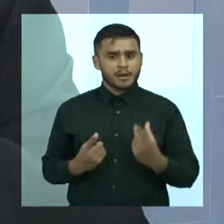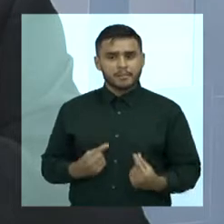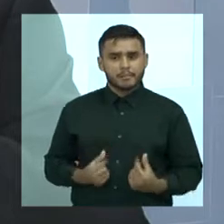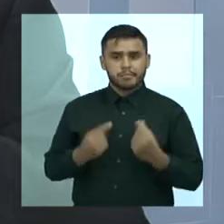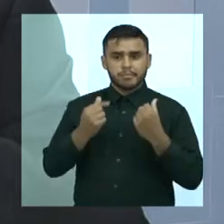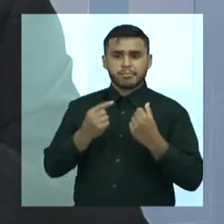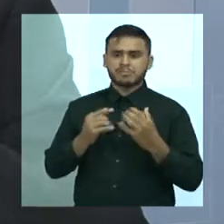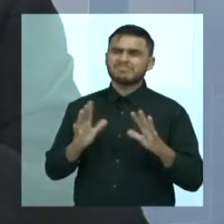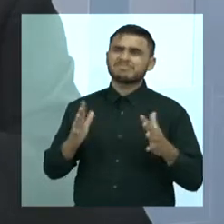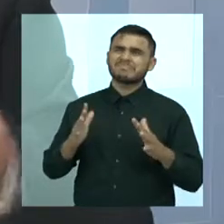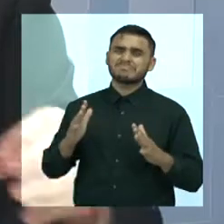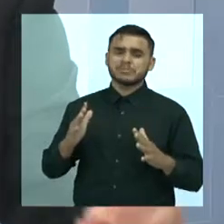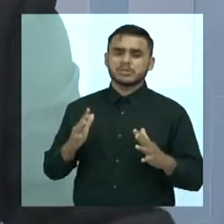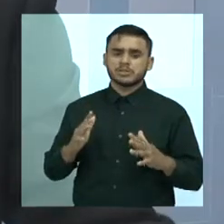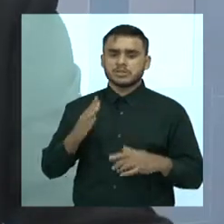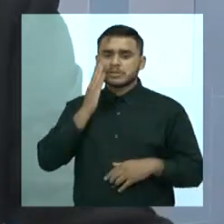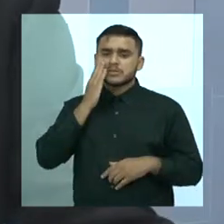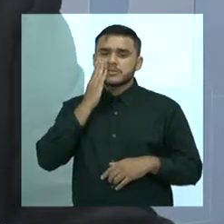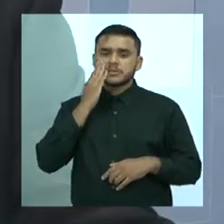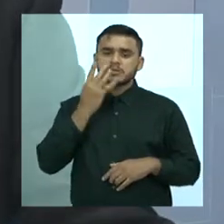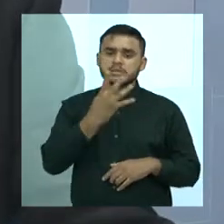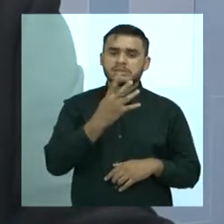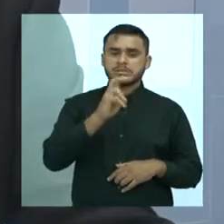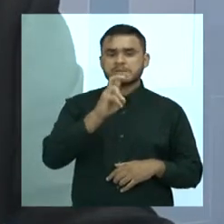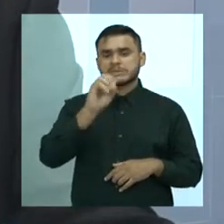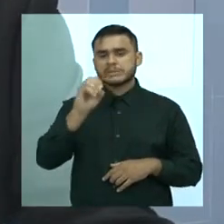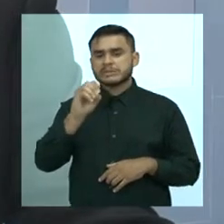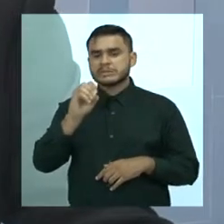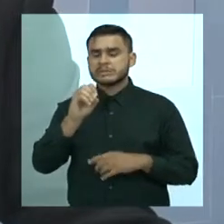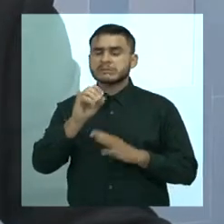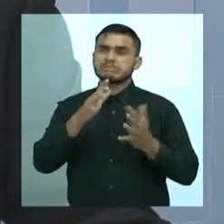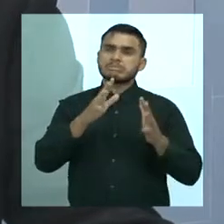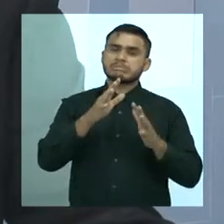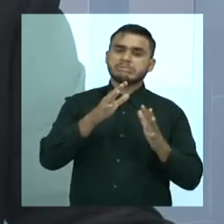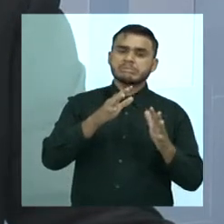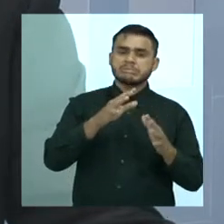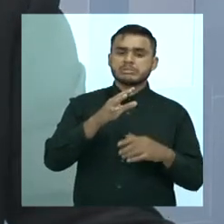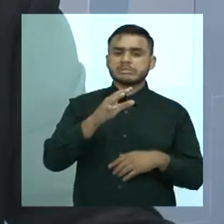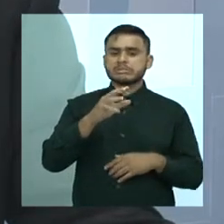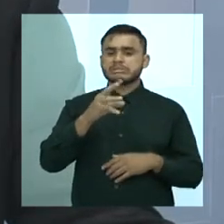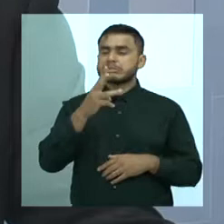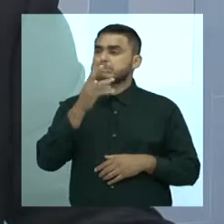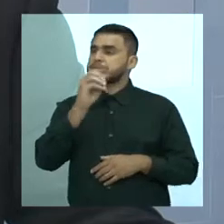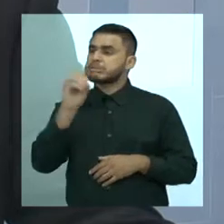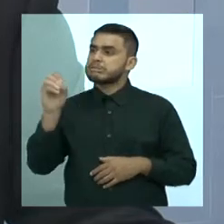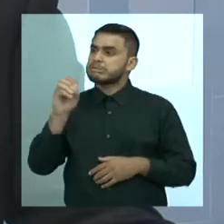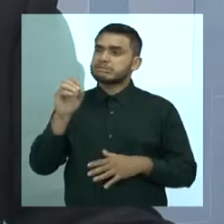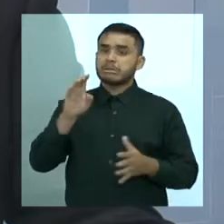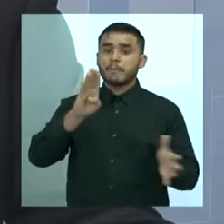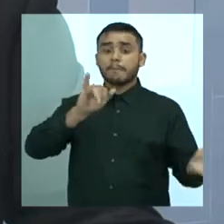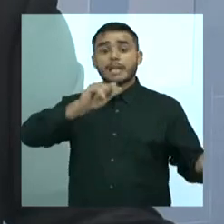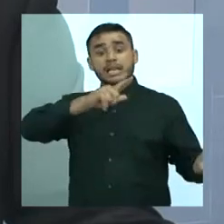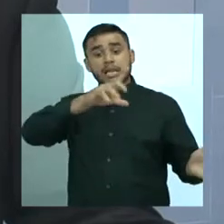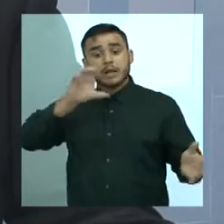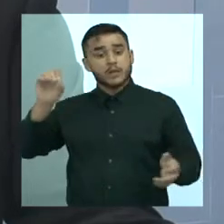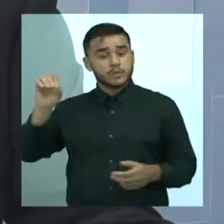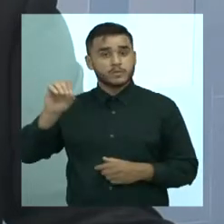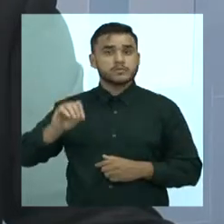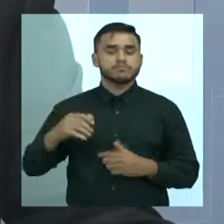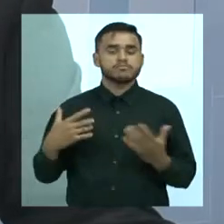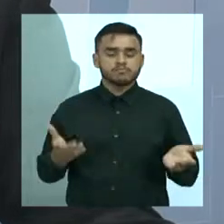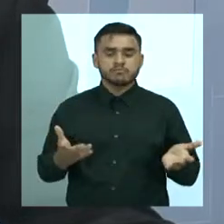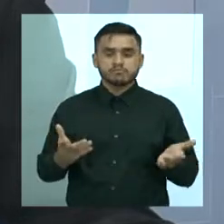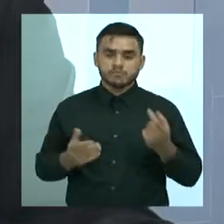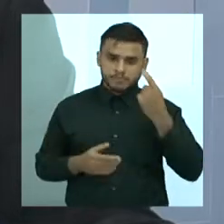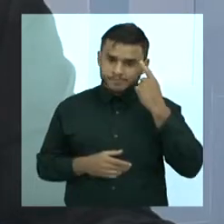vai conseguir levantar entre 450 a 500 bilhões. Cargos comissionados, literalmente, ele está